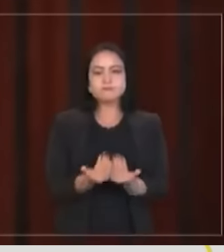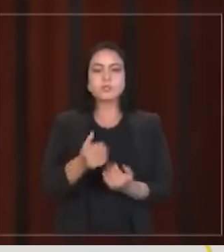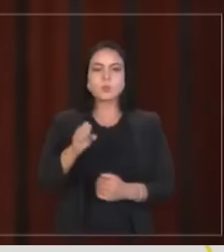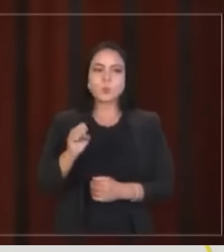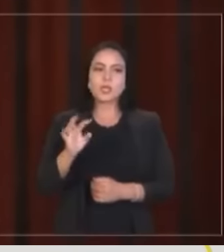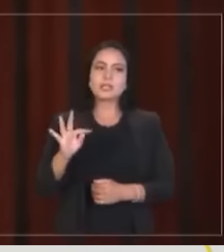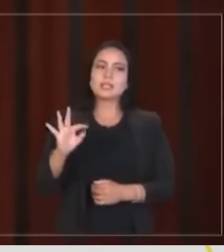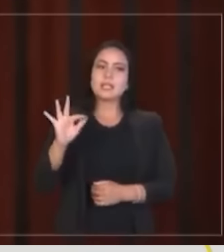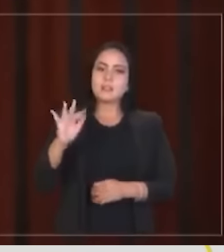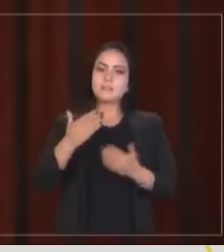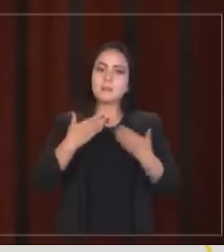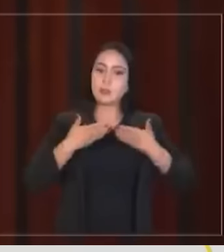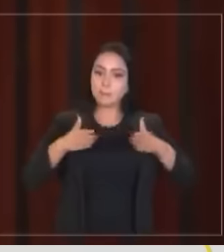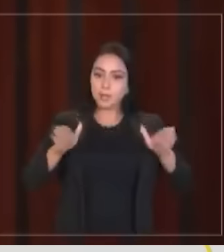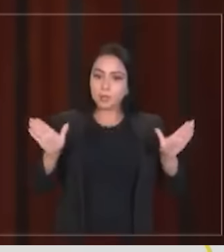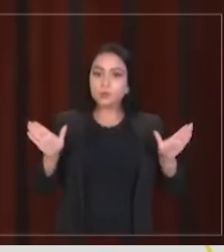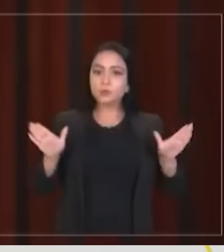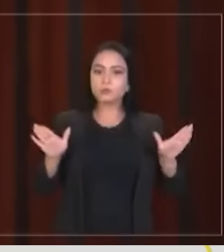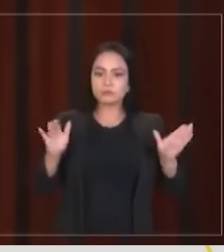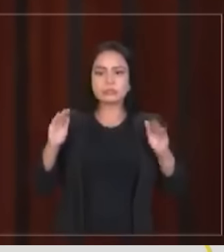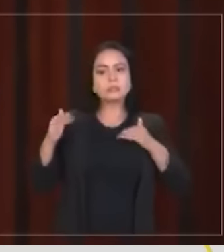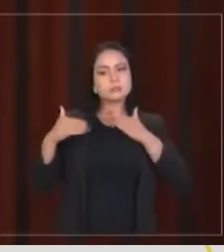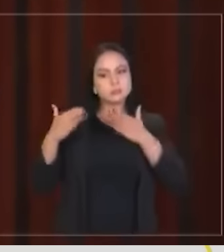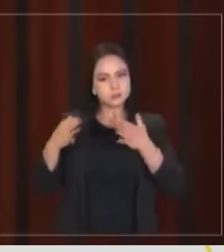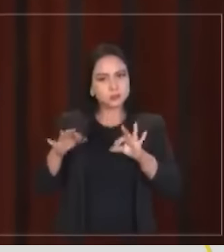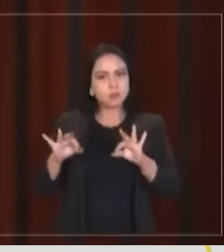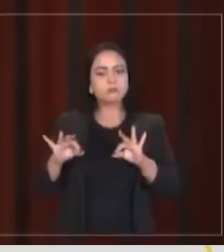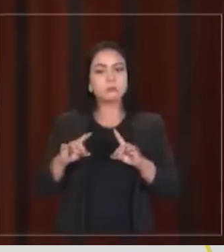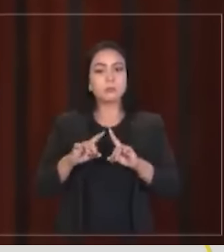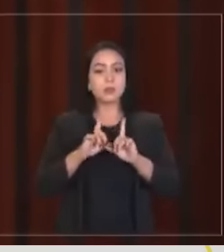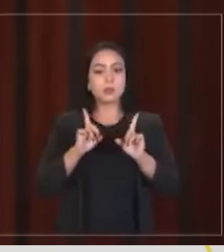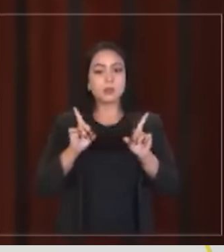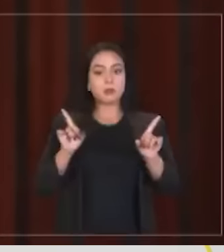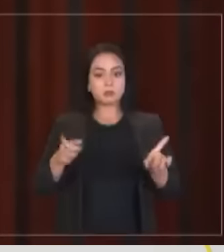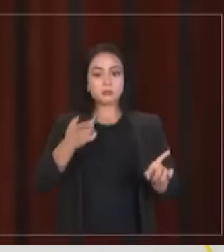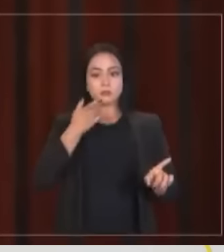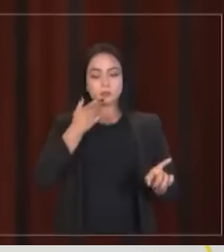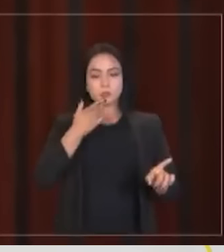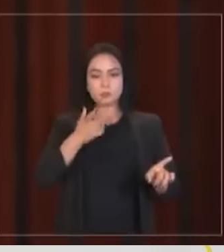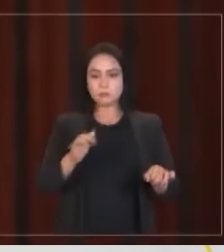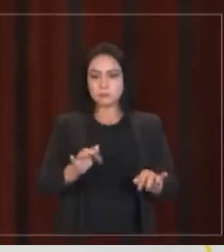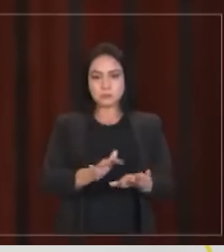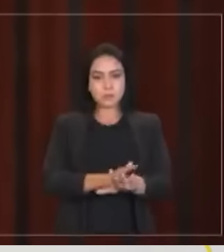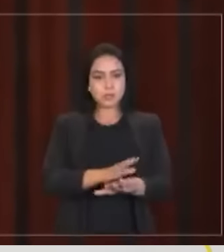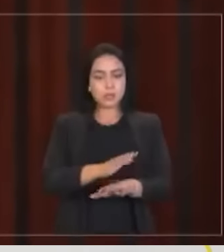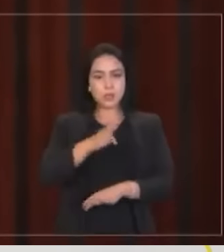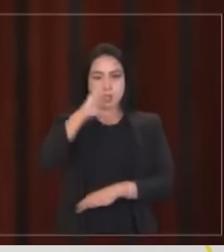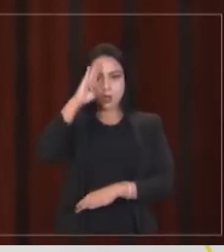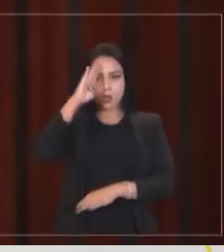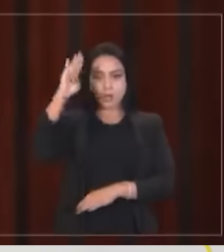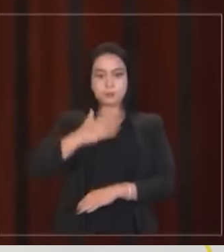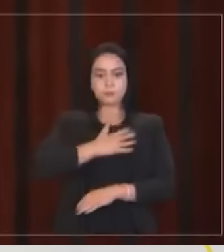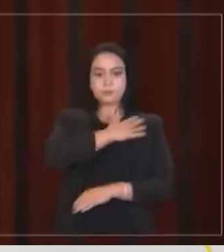Federal aberto e funcionando. Mas se disse que bastaria um cabo e um